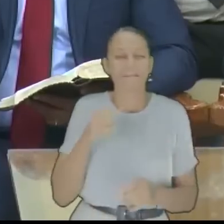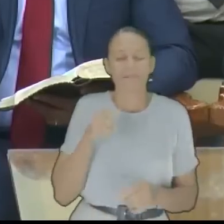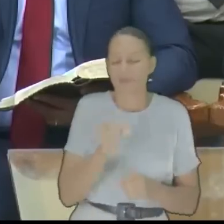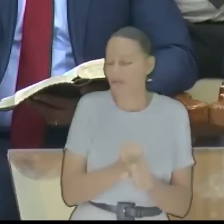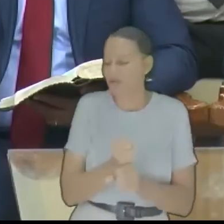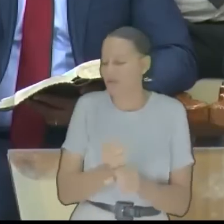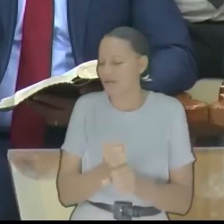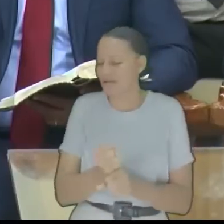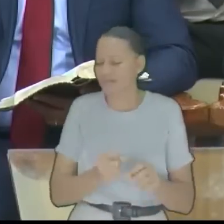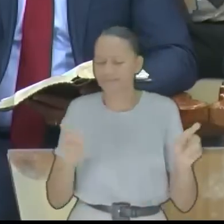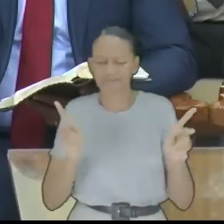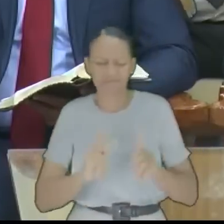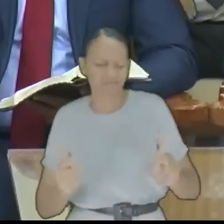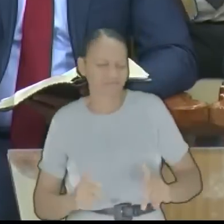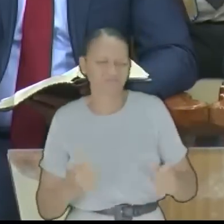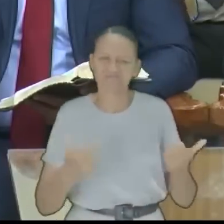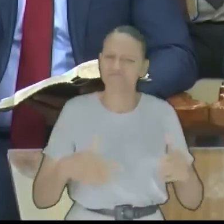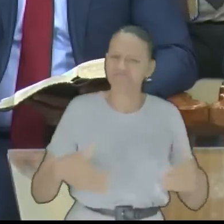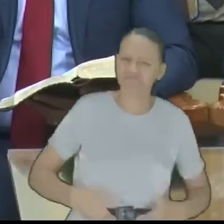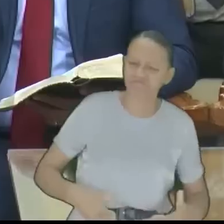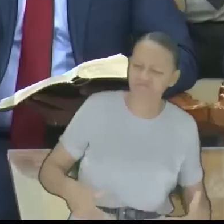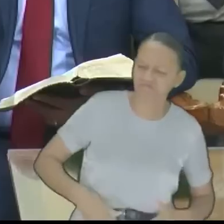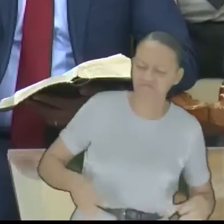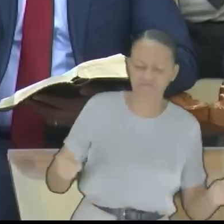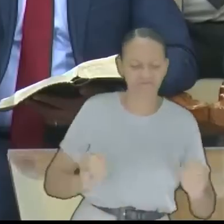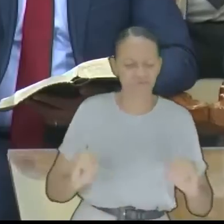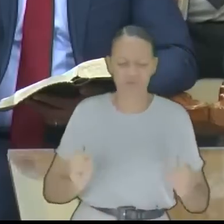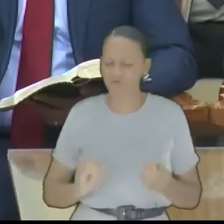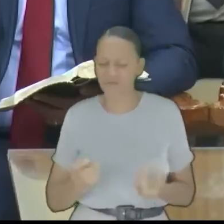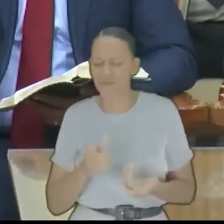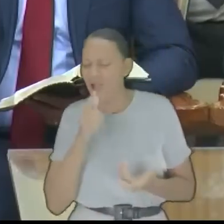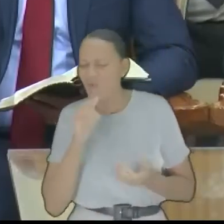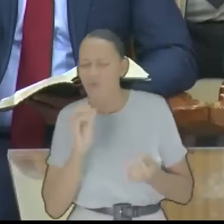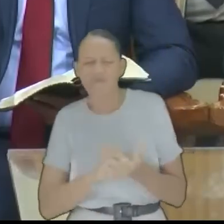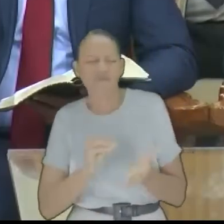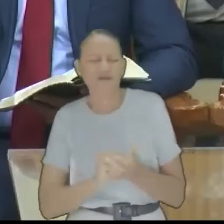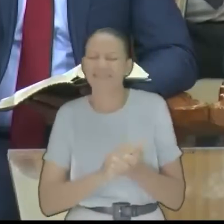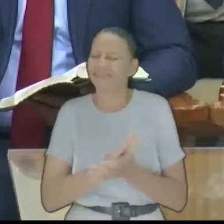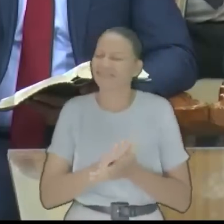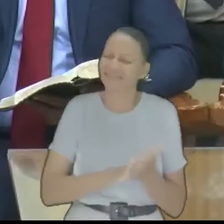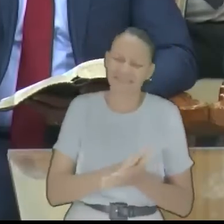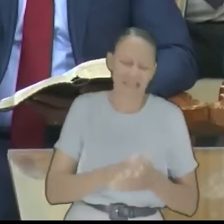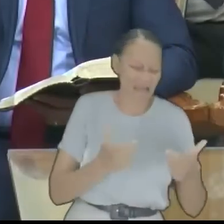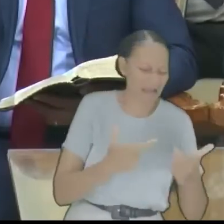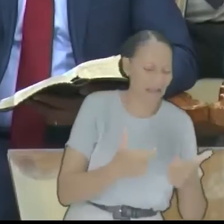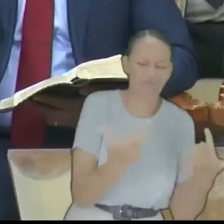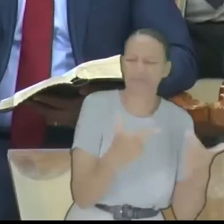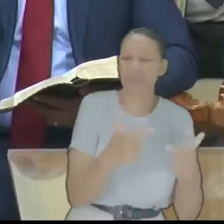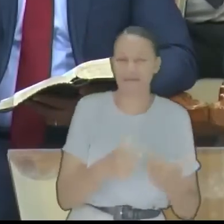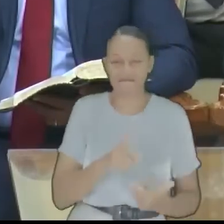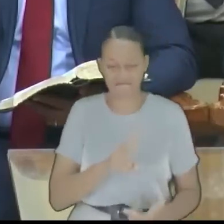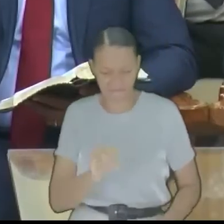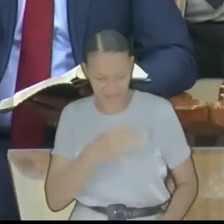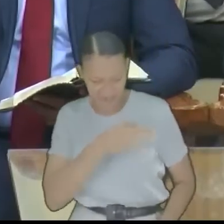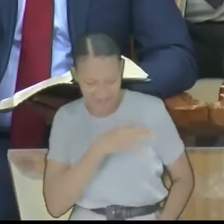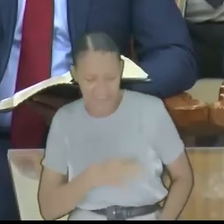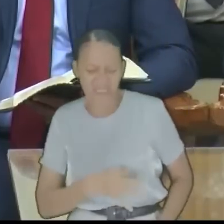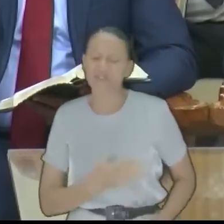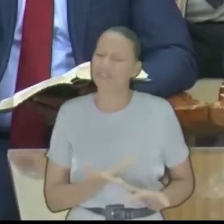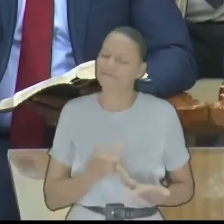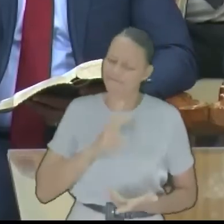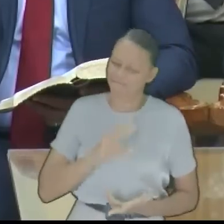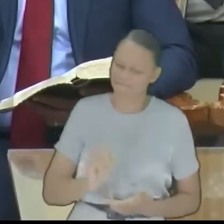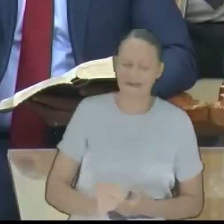Não vai haver fome, não vai haver seca, não vai haver guerra, vai haver fartura, vai haver justiça, vai haver